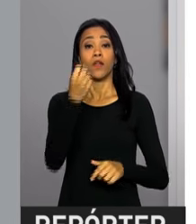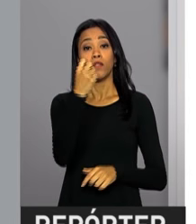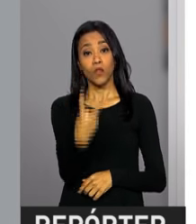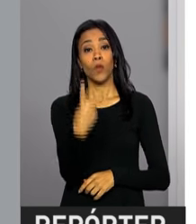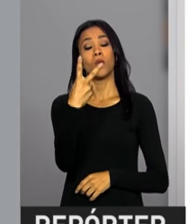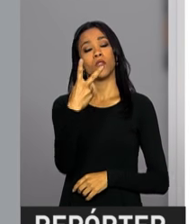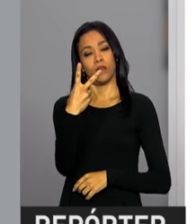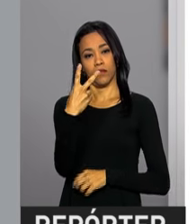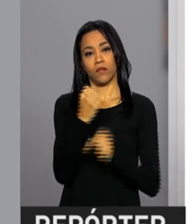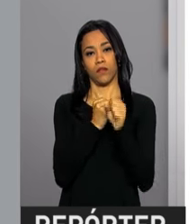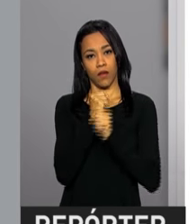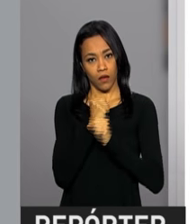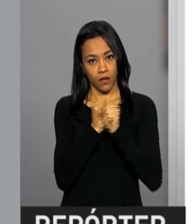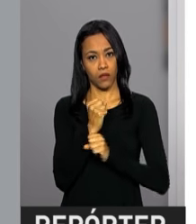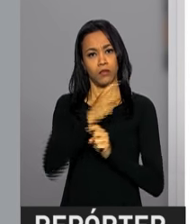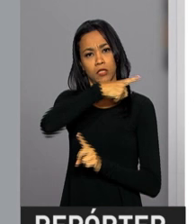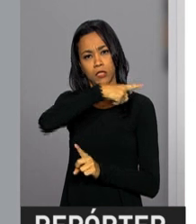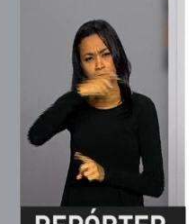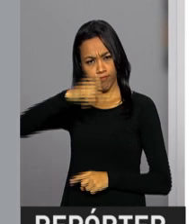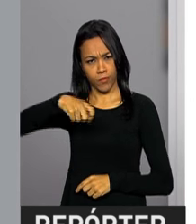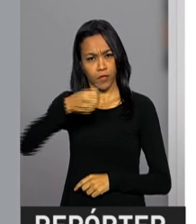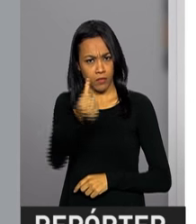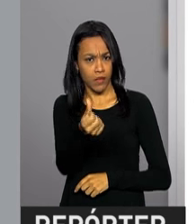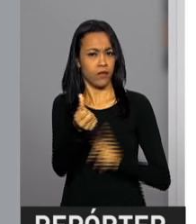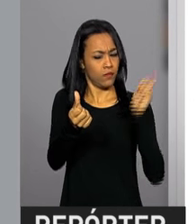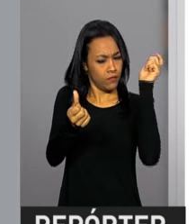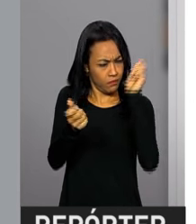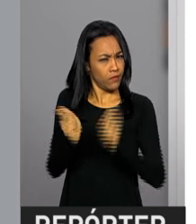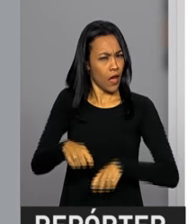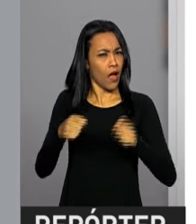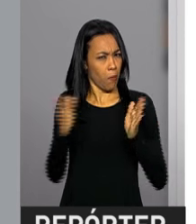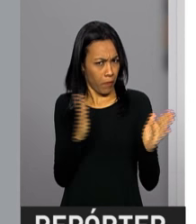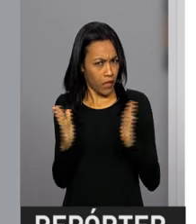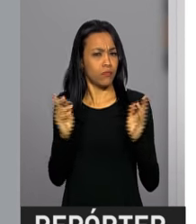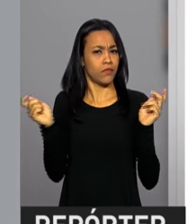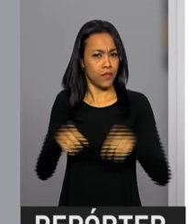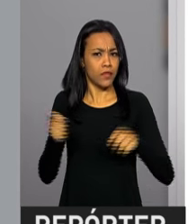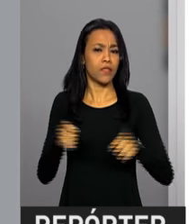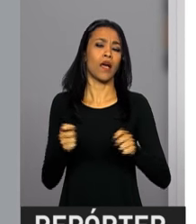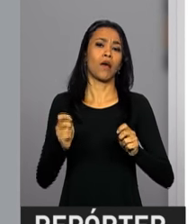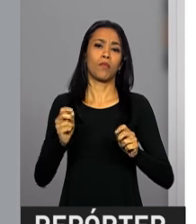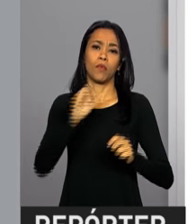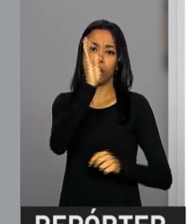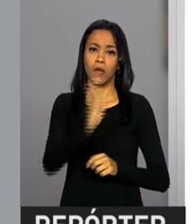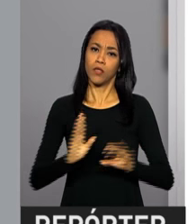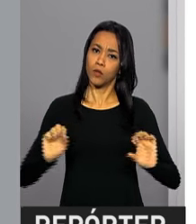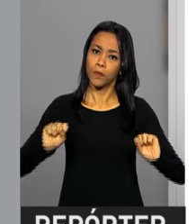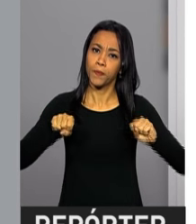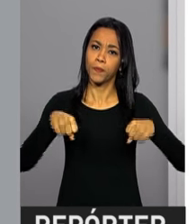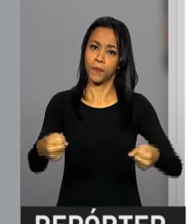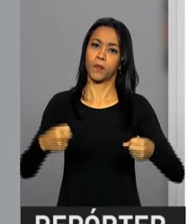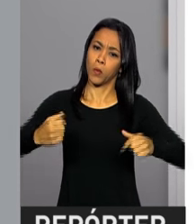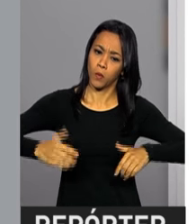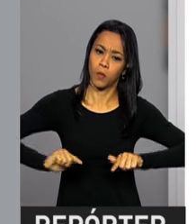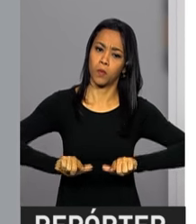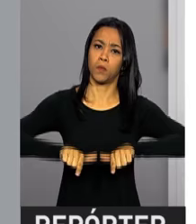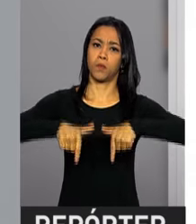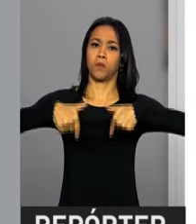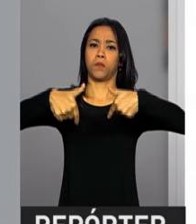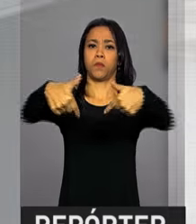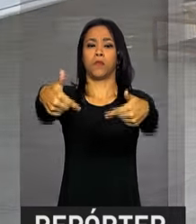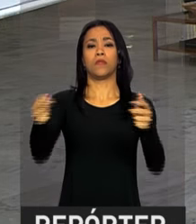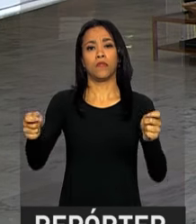2 anos e meio é um tempo suficiente para colocar o Brasil de volta nos trilhos. O presidente em exercício destacou algumas